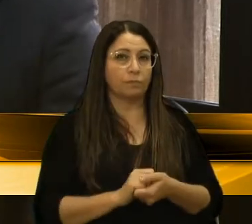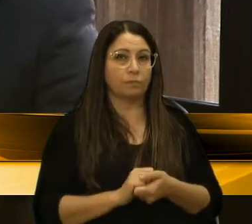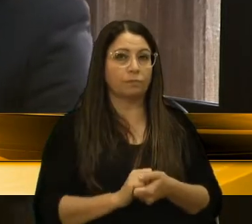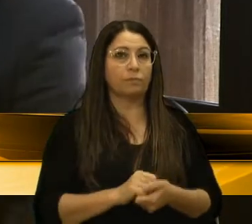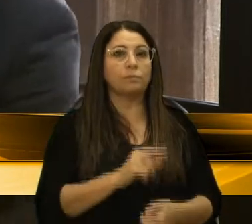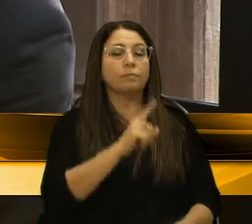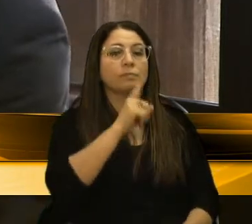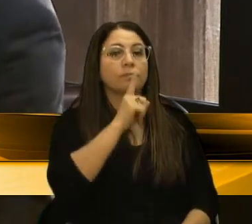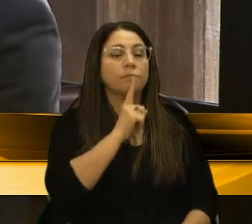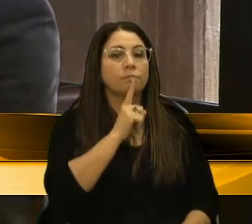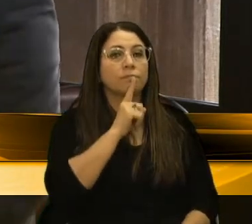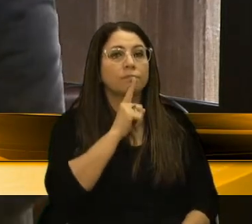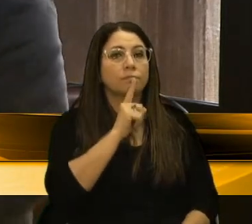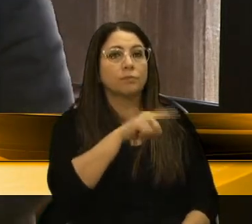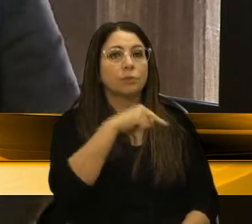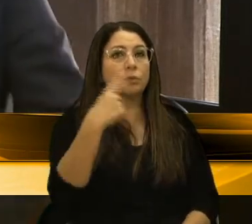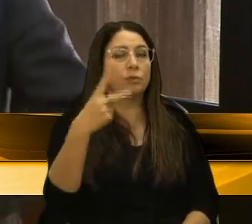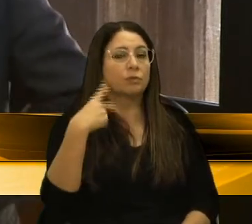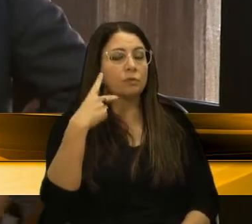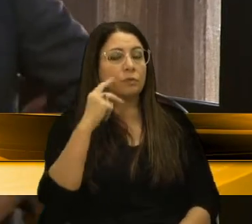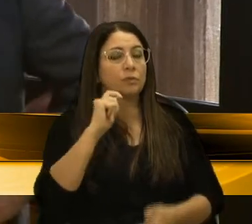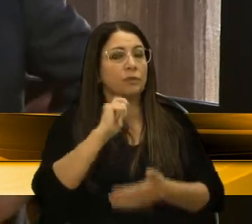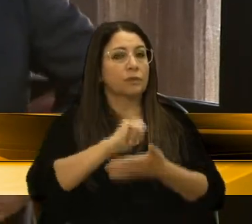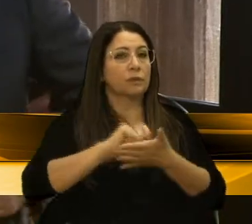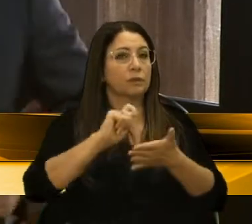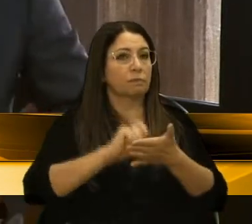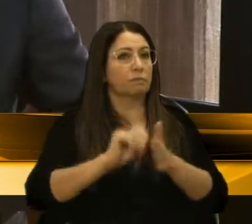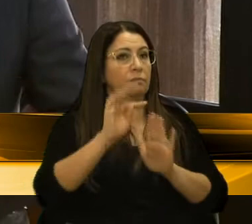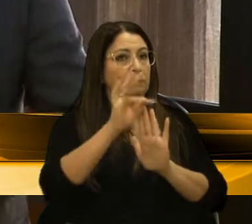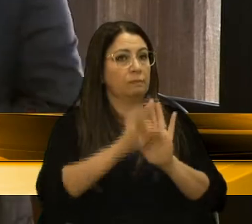Alberto Meneguzzi e demais vereadores que subscreveram a matéria